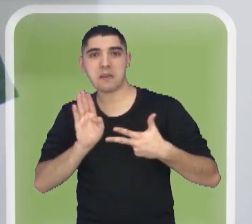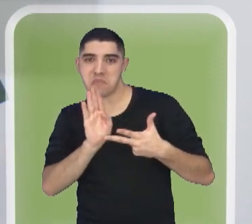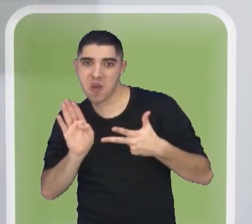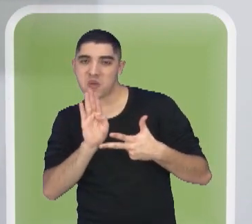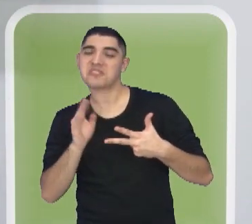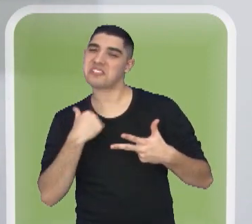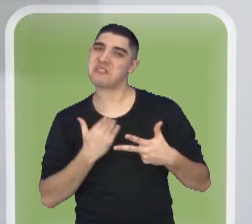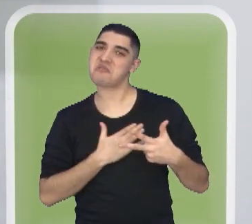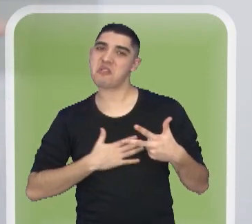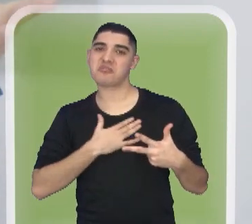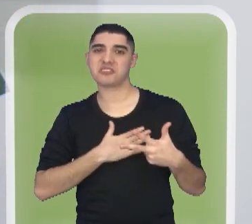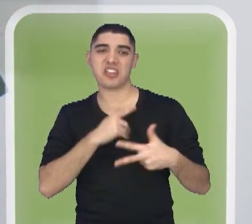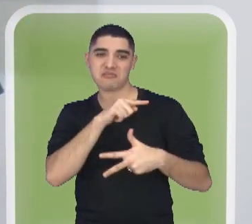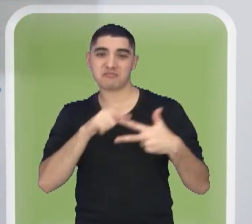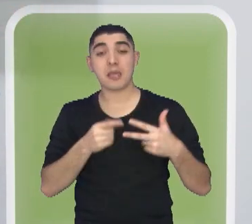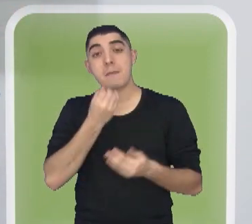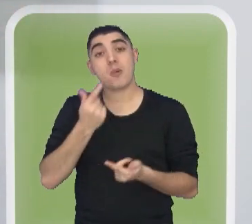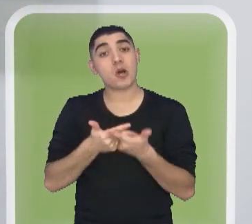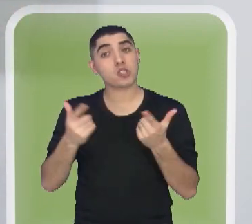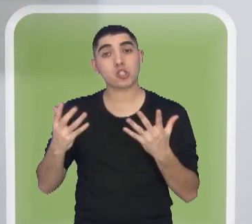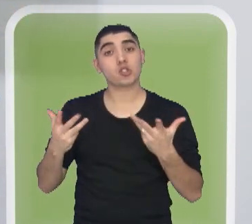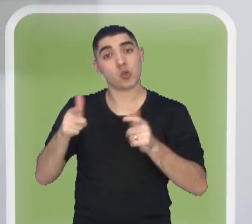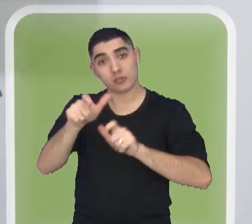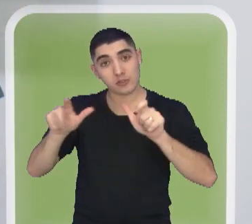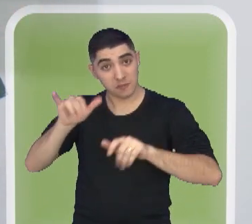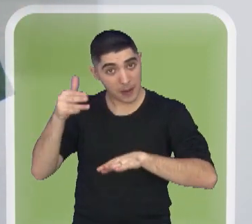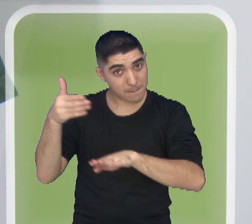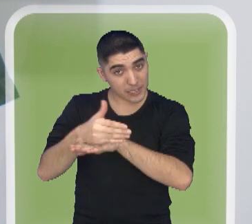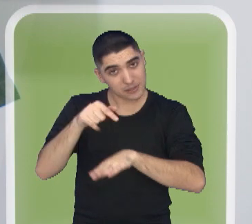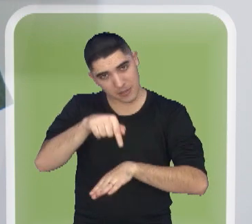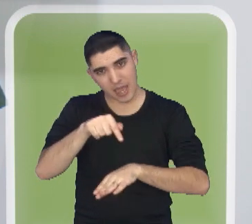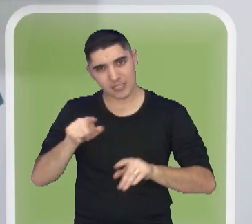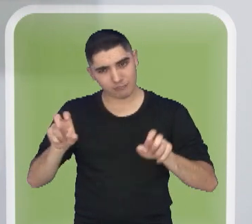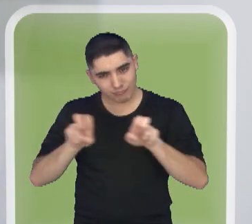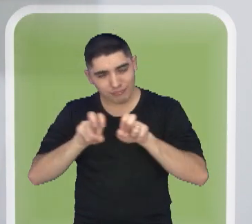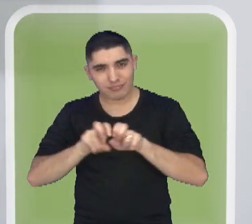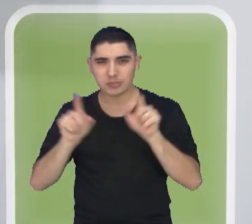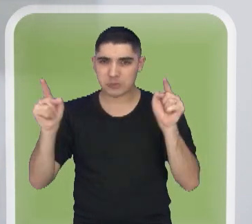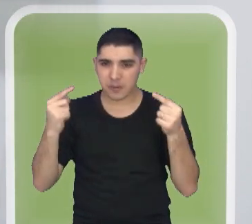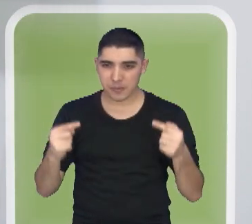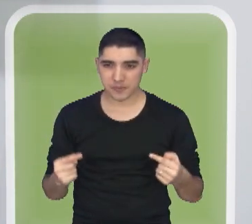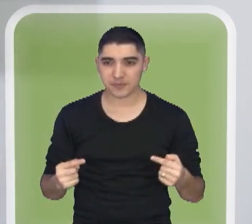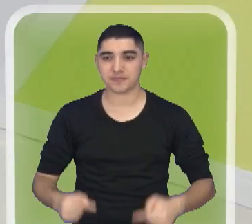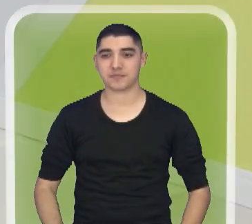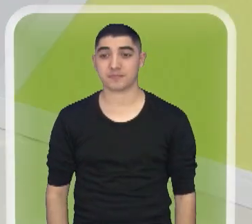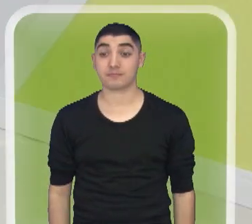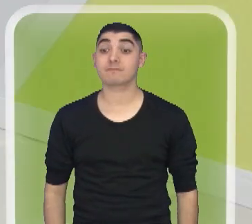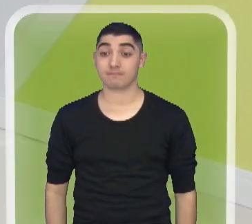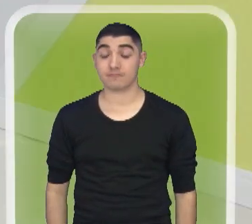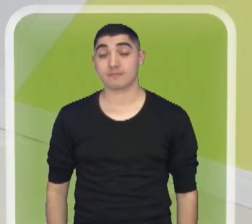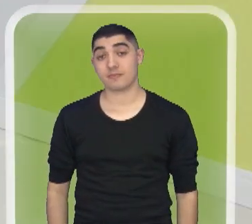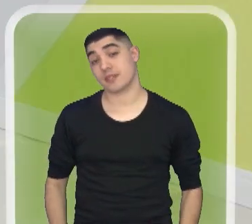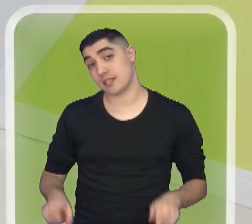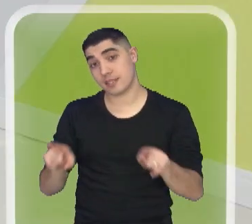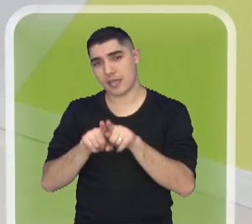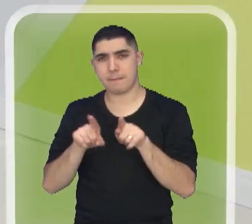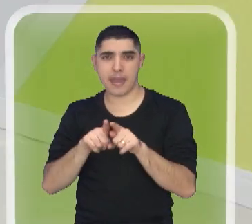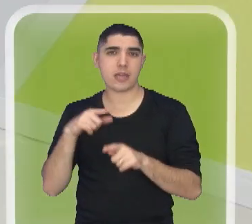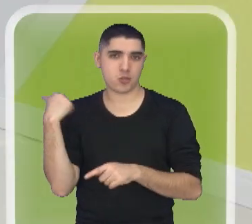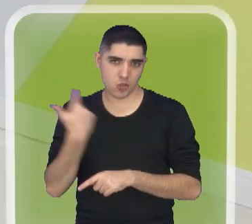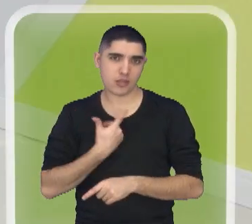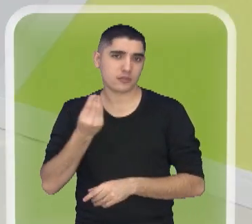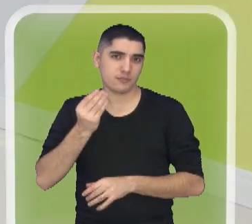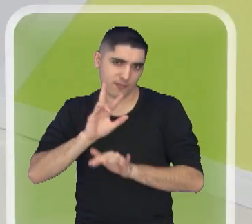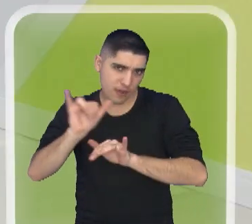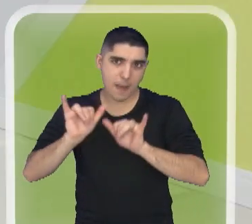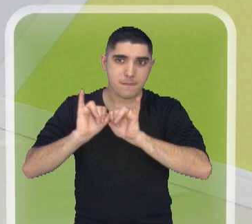bacana. E boa sorte para quem for participar aí, para os times que vão participar dessa Copa Popular. E claro, na medida do possível, a gente vai